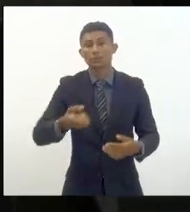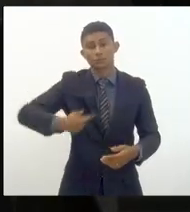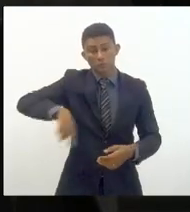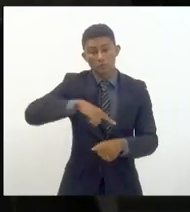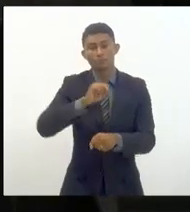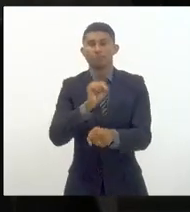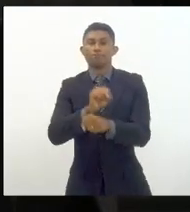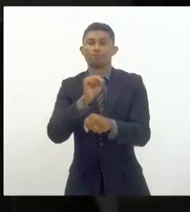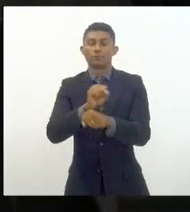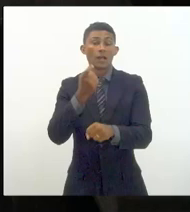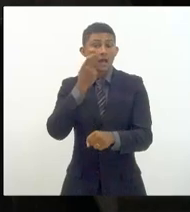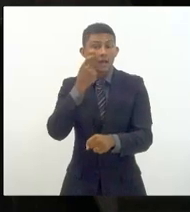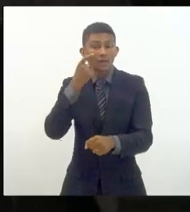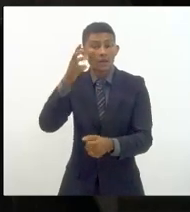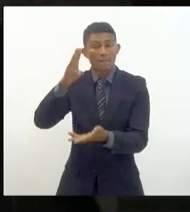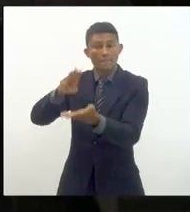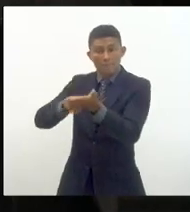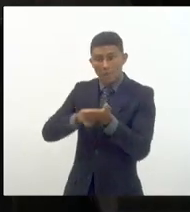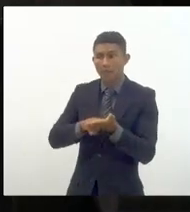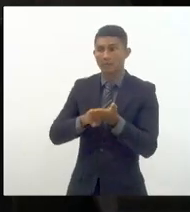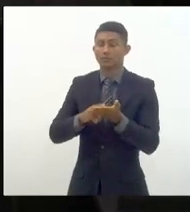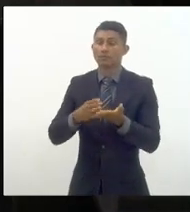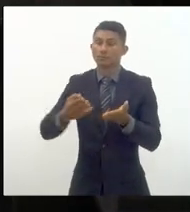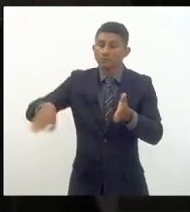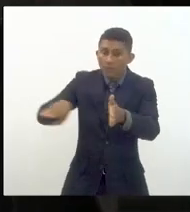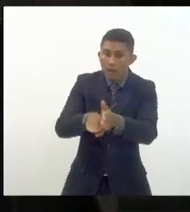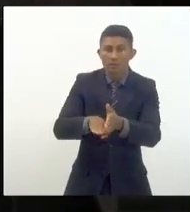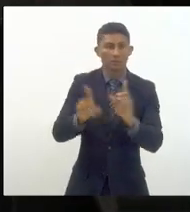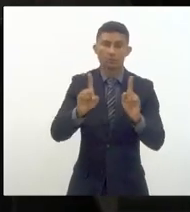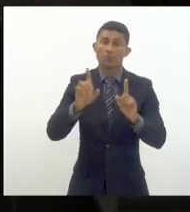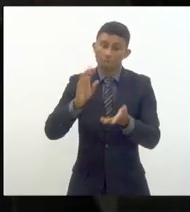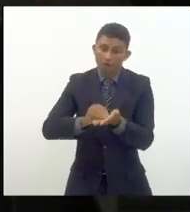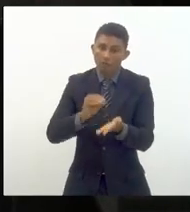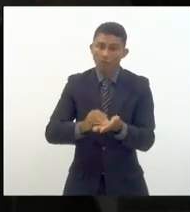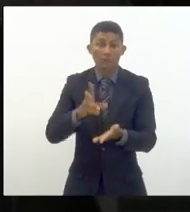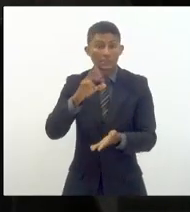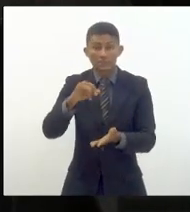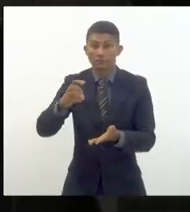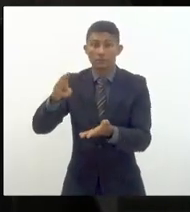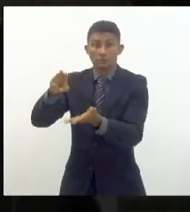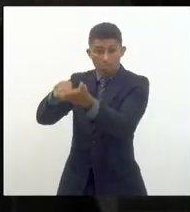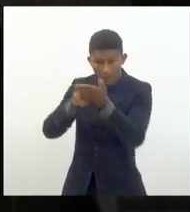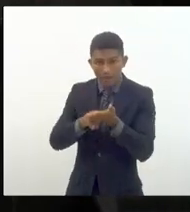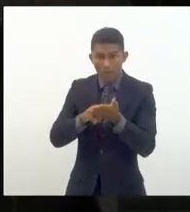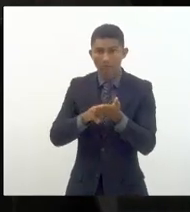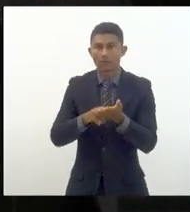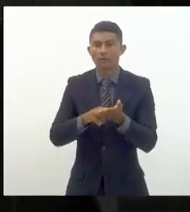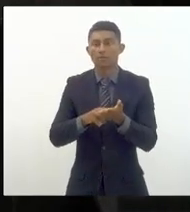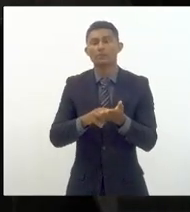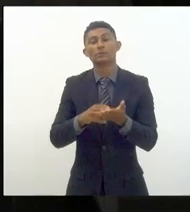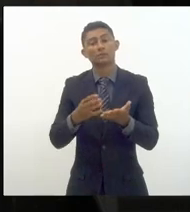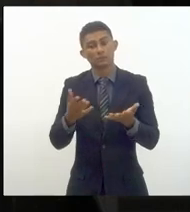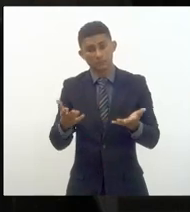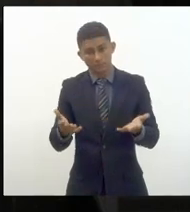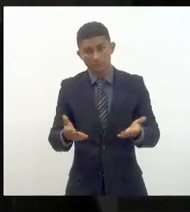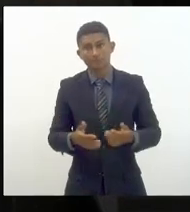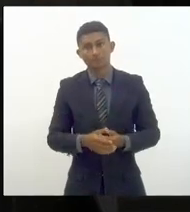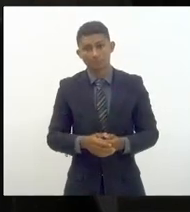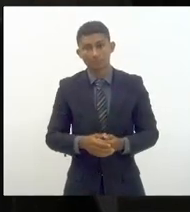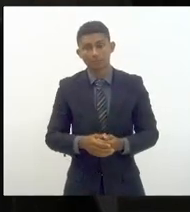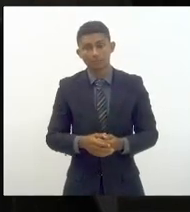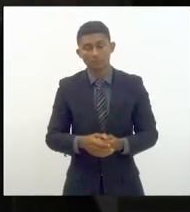aguardo da chegada dessa mensagem que não chegou mas quando chegar esse se vier desta forma né